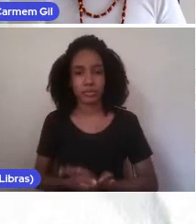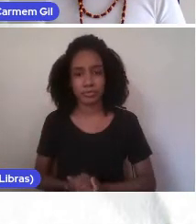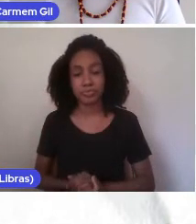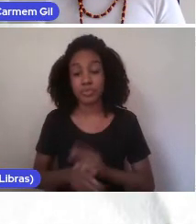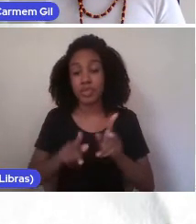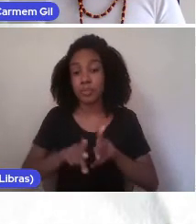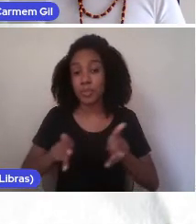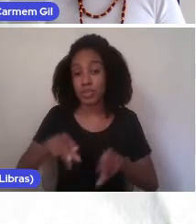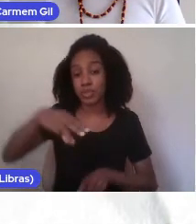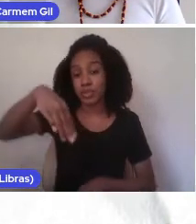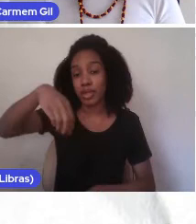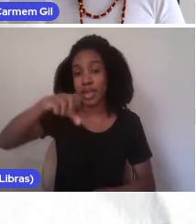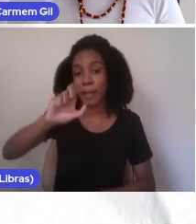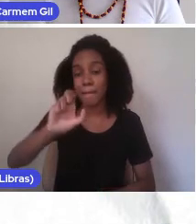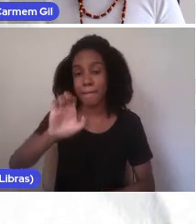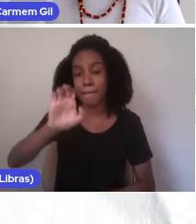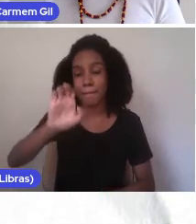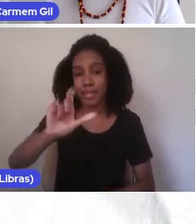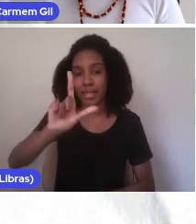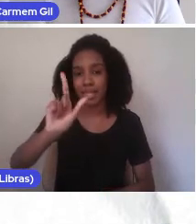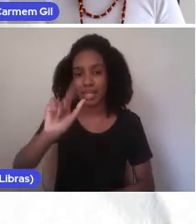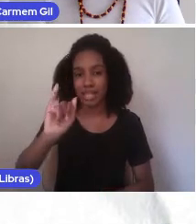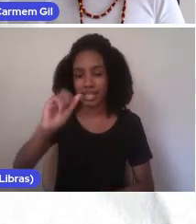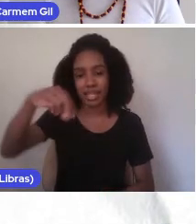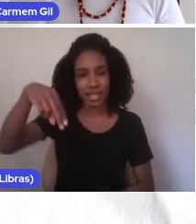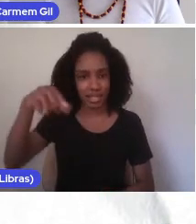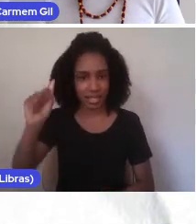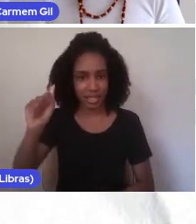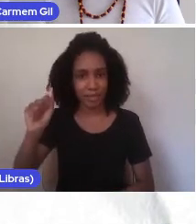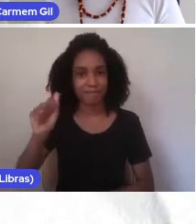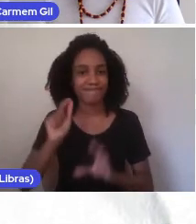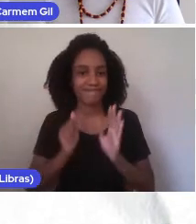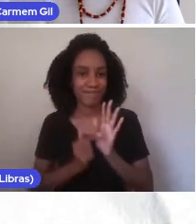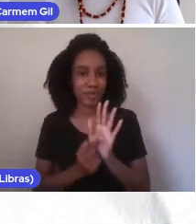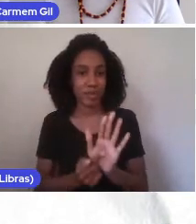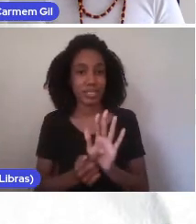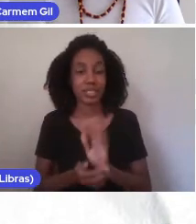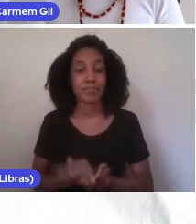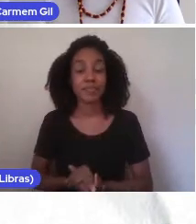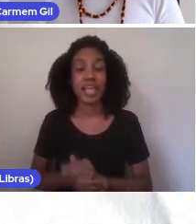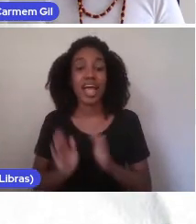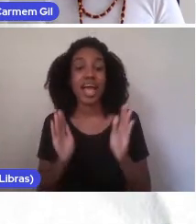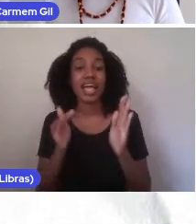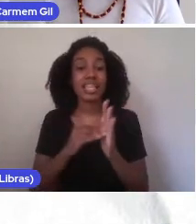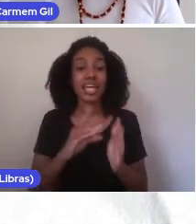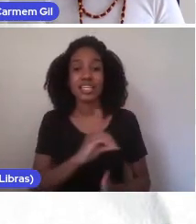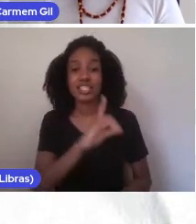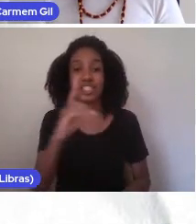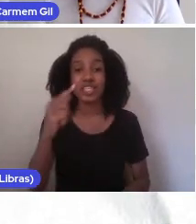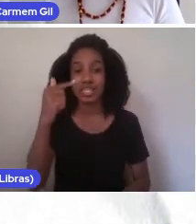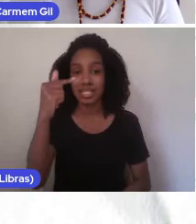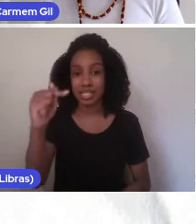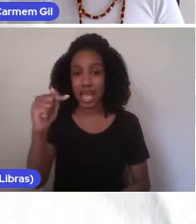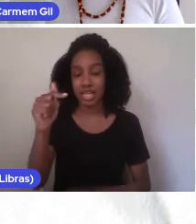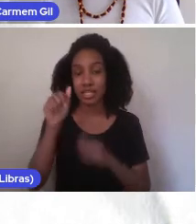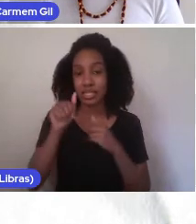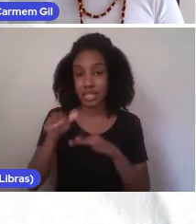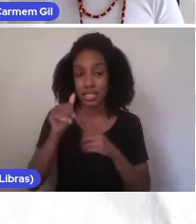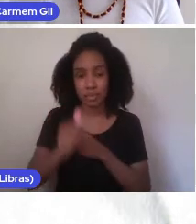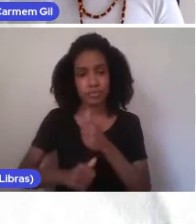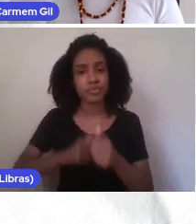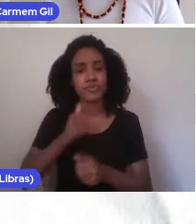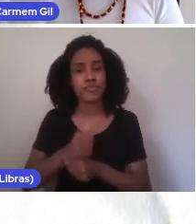Até 7 de setembro de 2021, você pode solicitar a logo por e-mail ou baixá-la pelo link